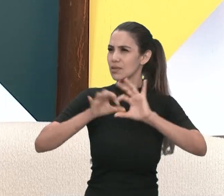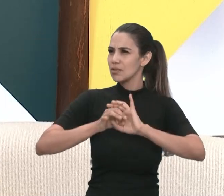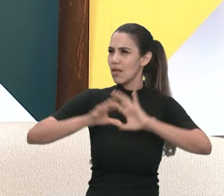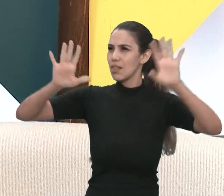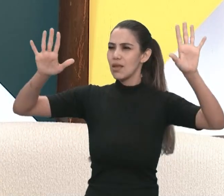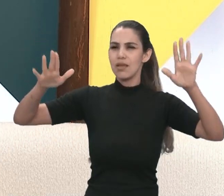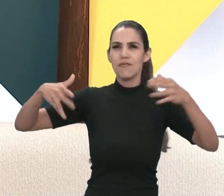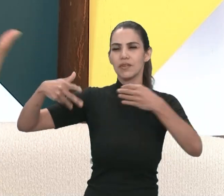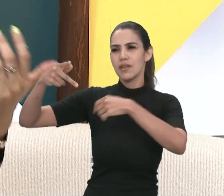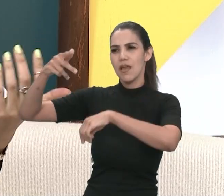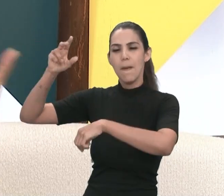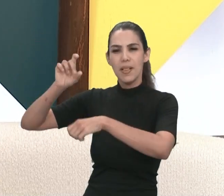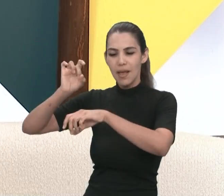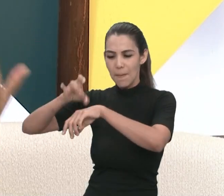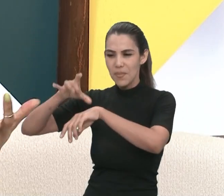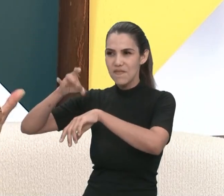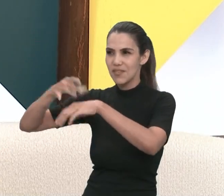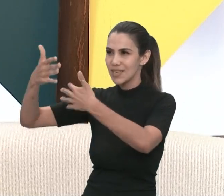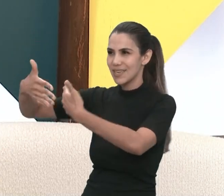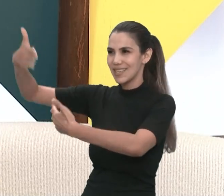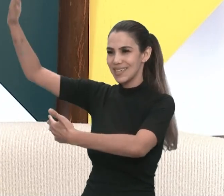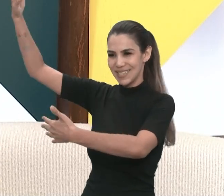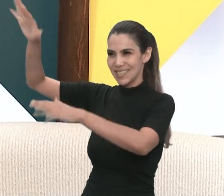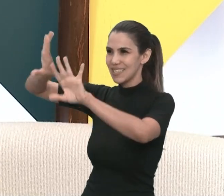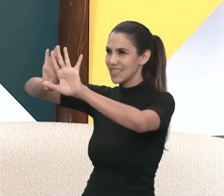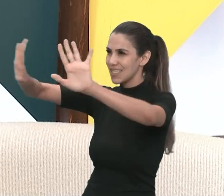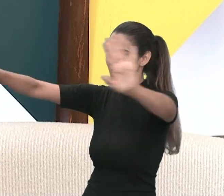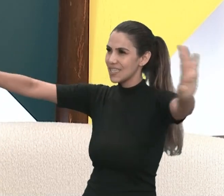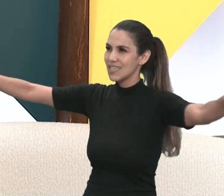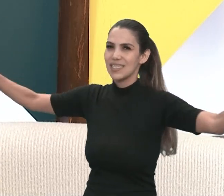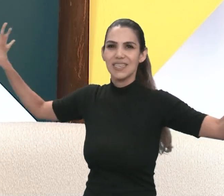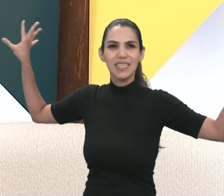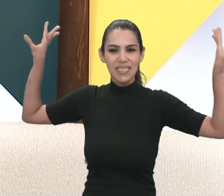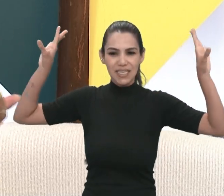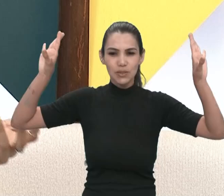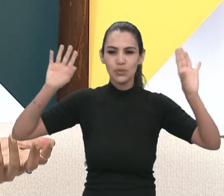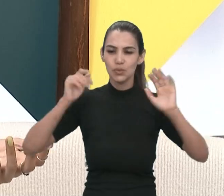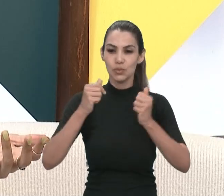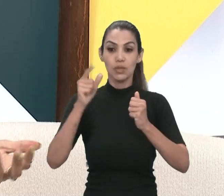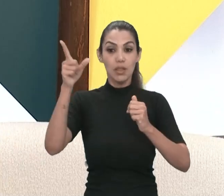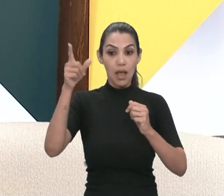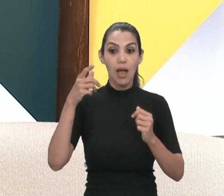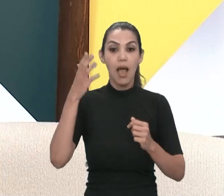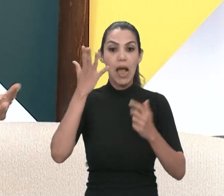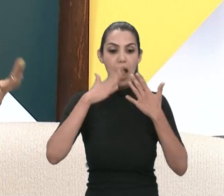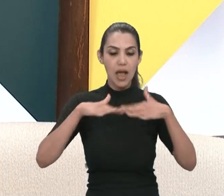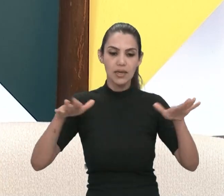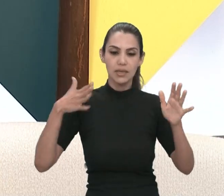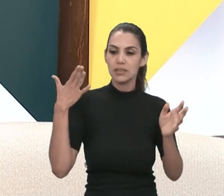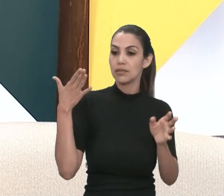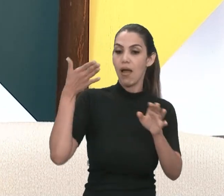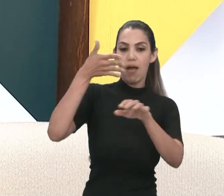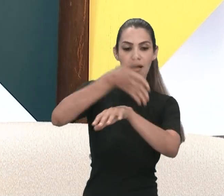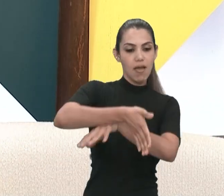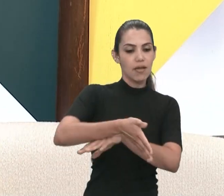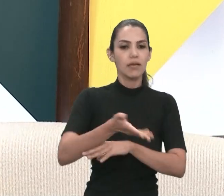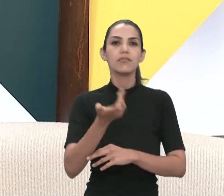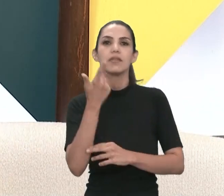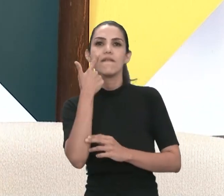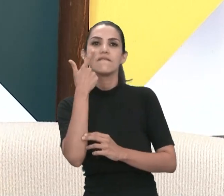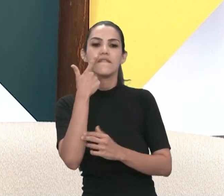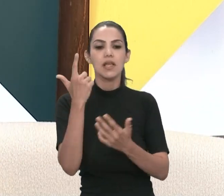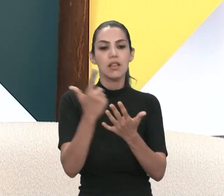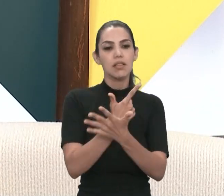amplas, em que as crianças podem, inclusive, se ver se estiverem fechadas, e que elas podem adentrar, escolher os livros que elas